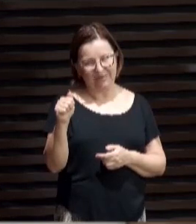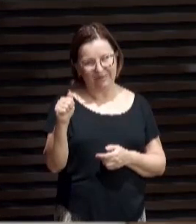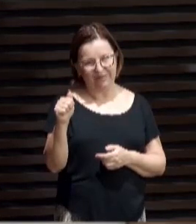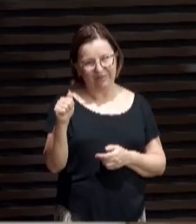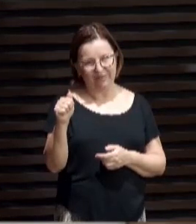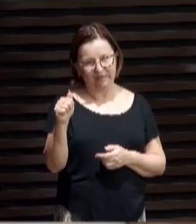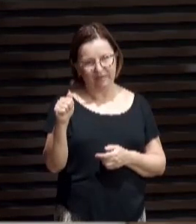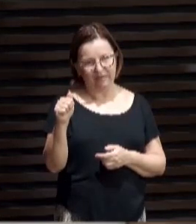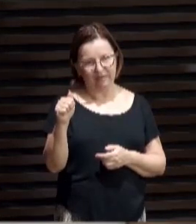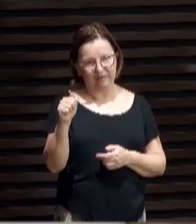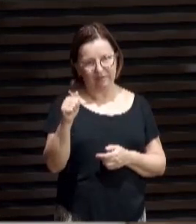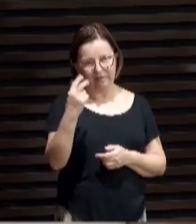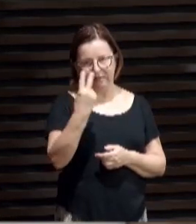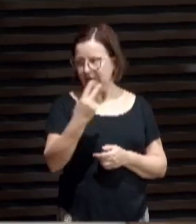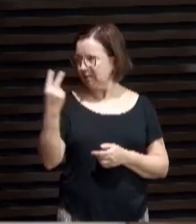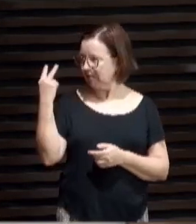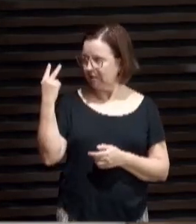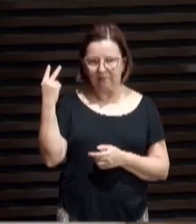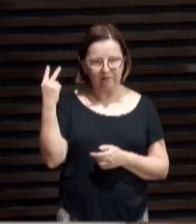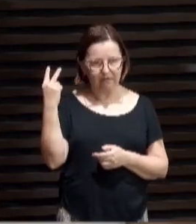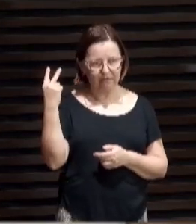E ela volta.